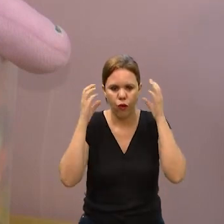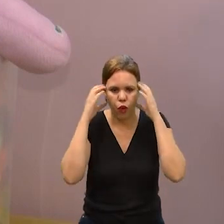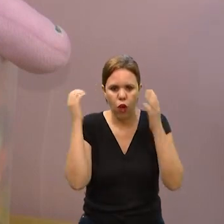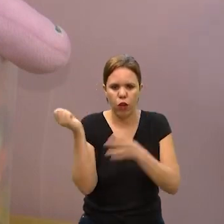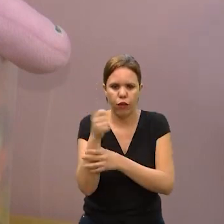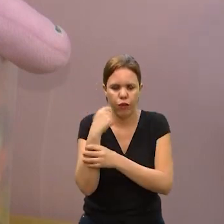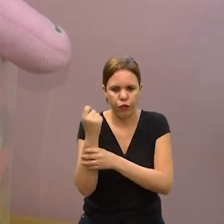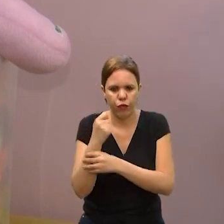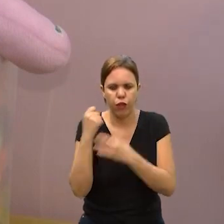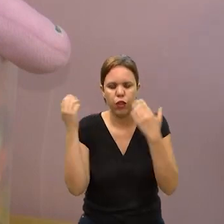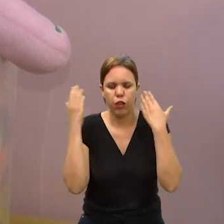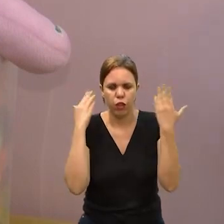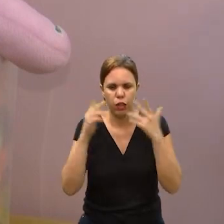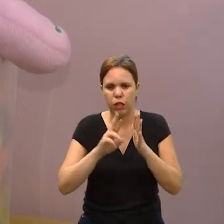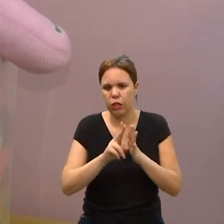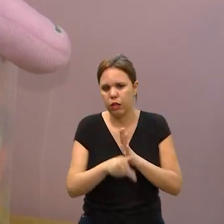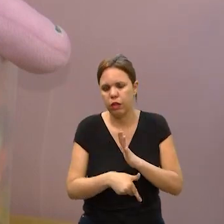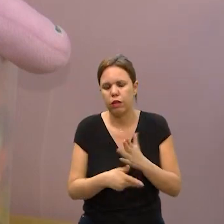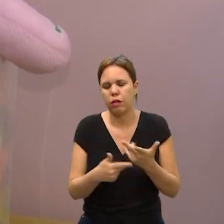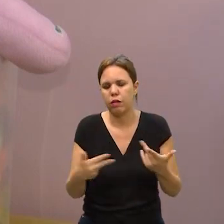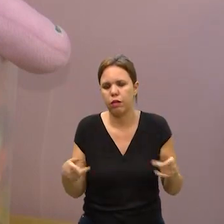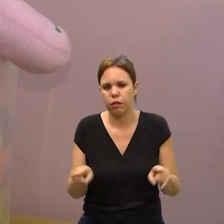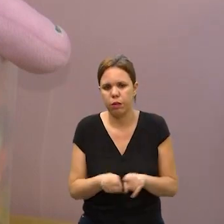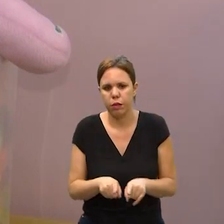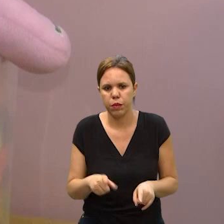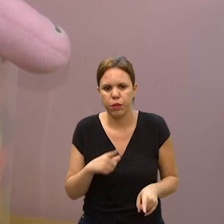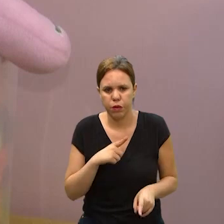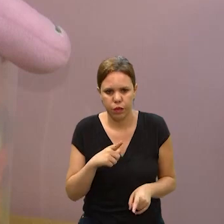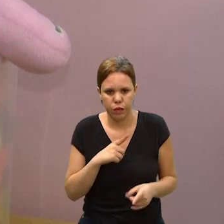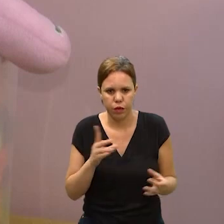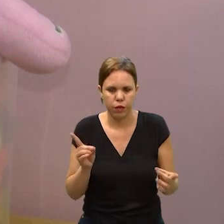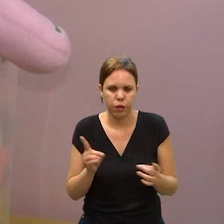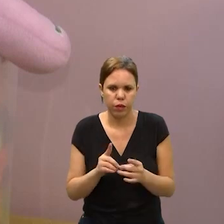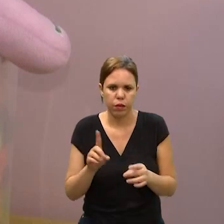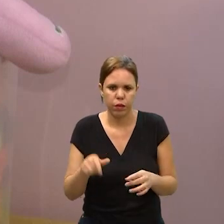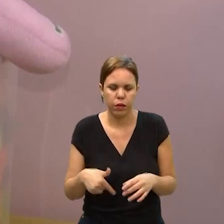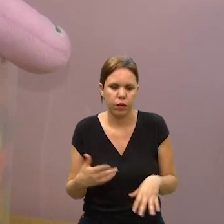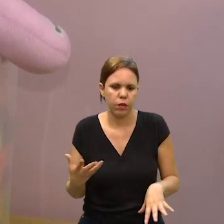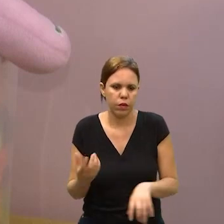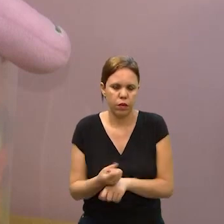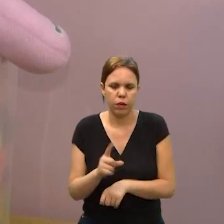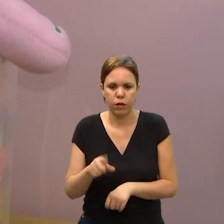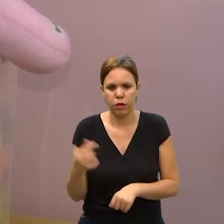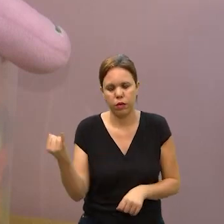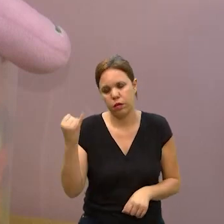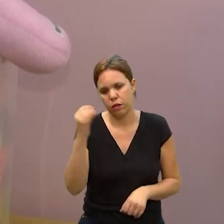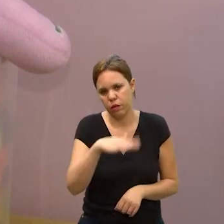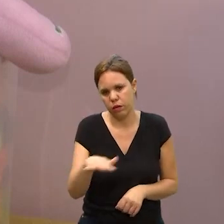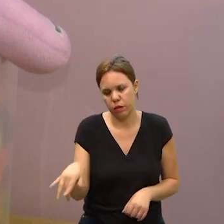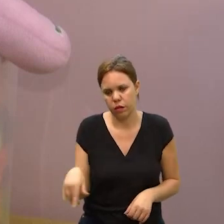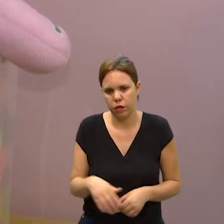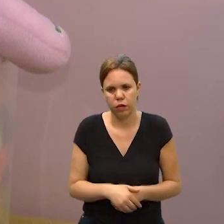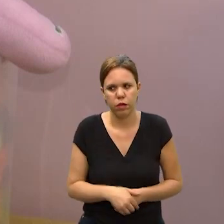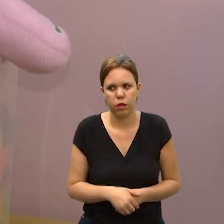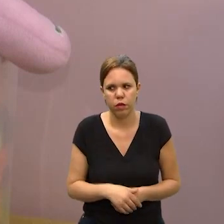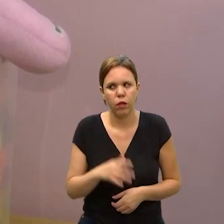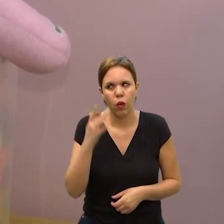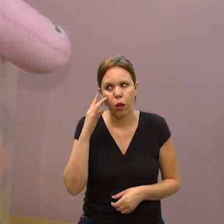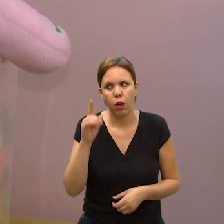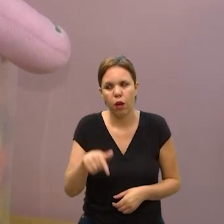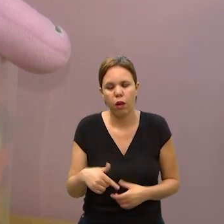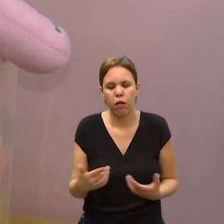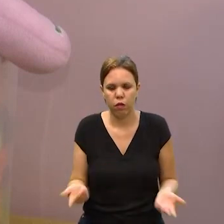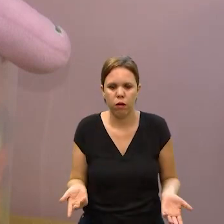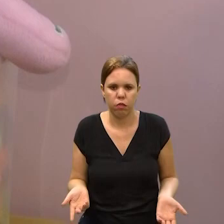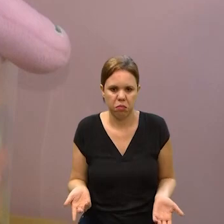fono, físio, terapeuta ocupacional, a psicóloga. Então eu acho que o atendimento multidisciplinar é muito importante para essas crianças.